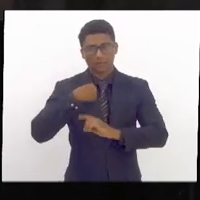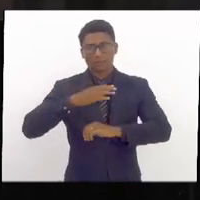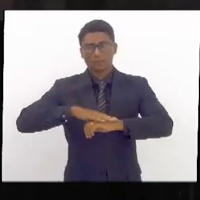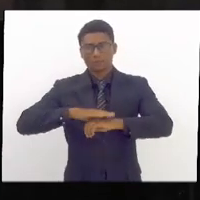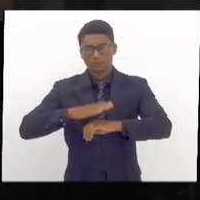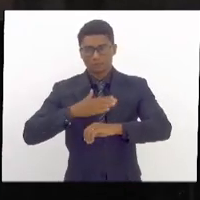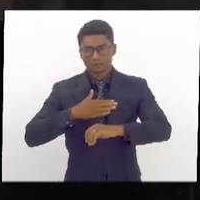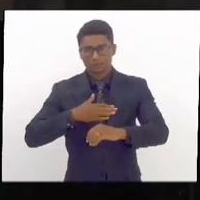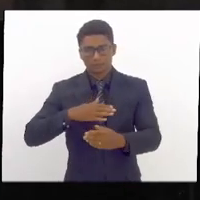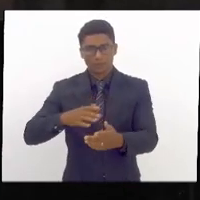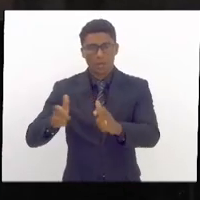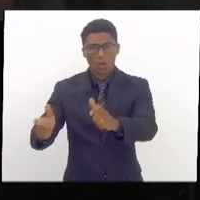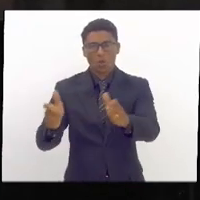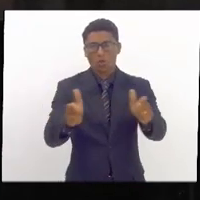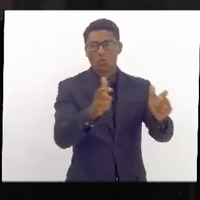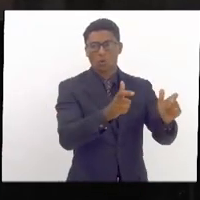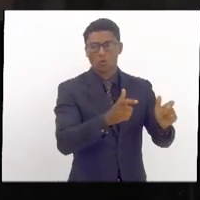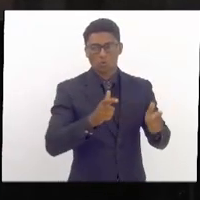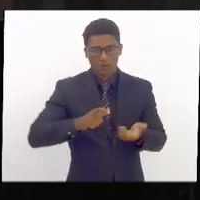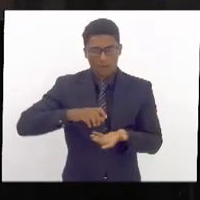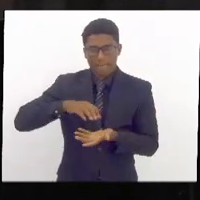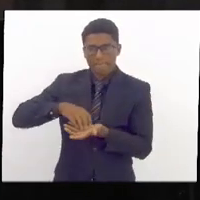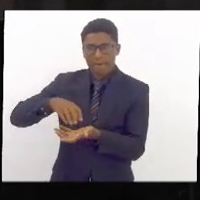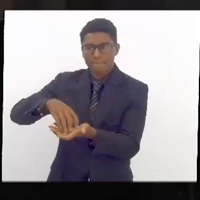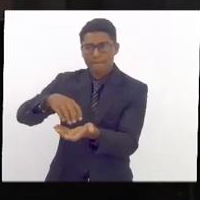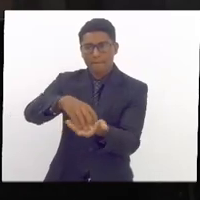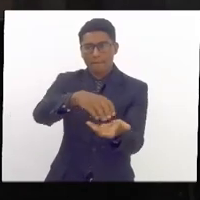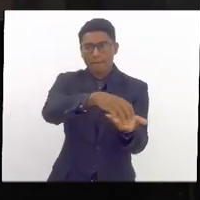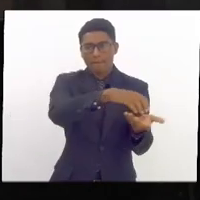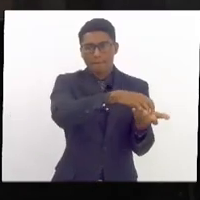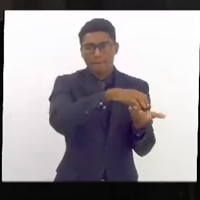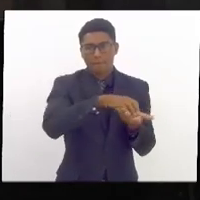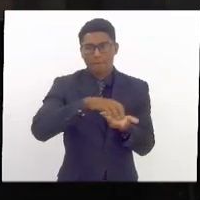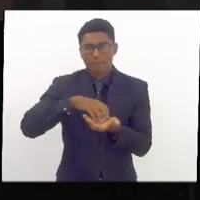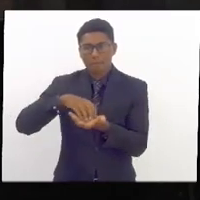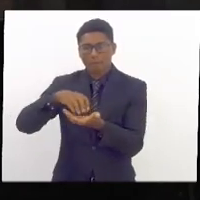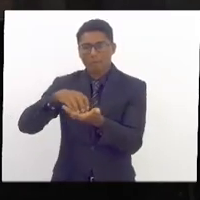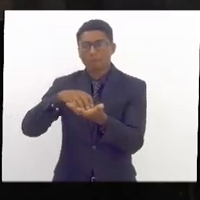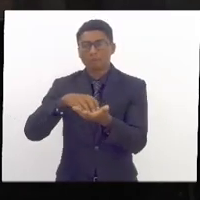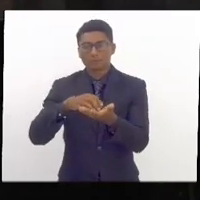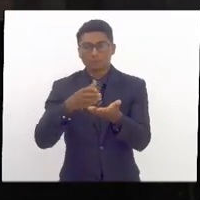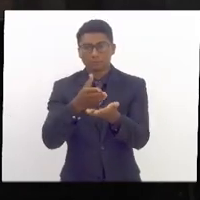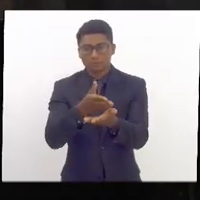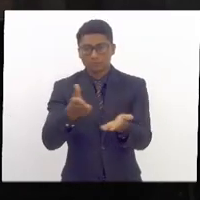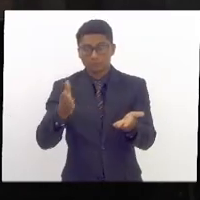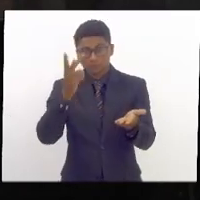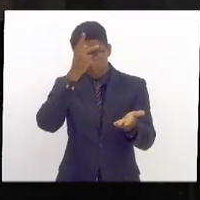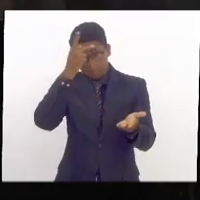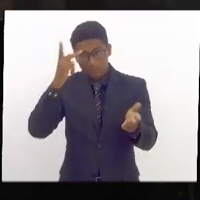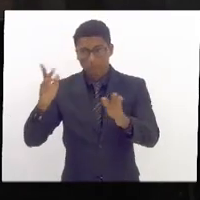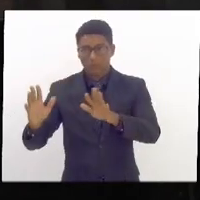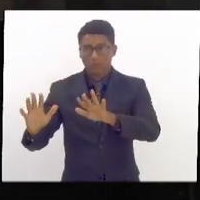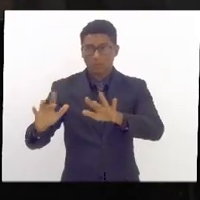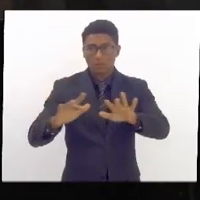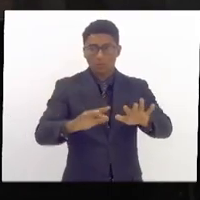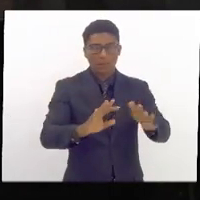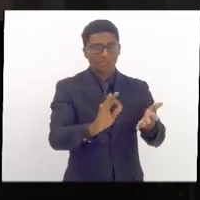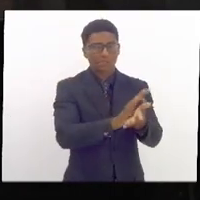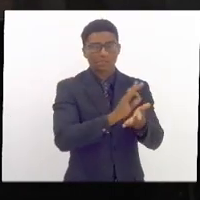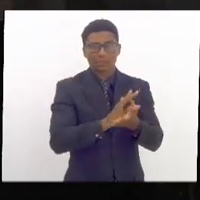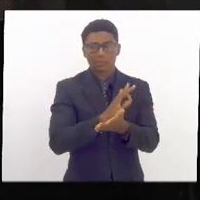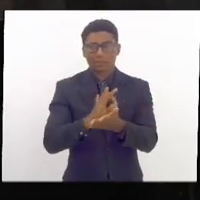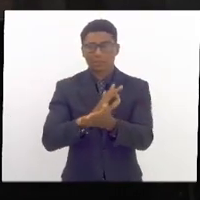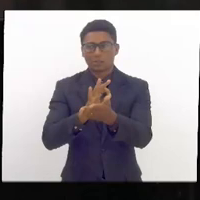o que aconteceu? Olha, eu preparei uma lista de assinaturas. Essa lista